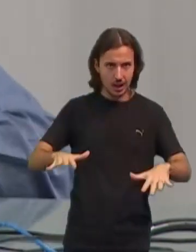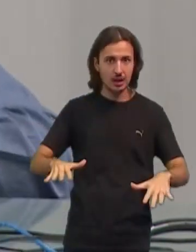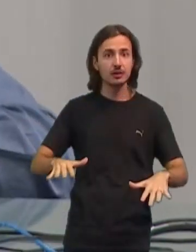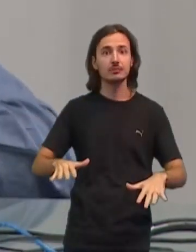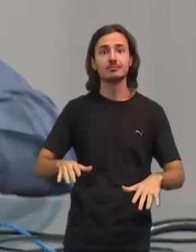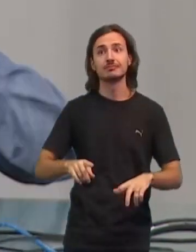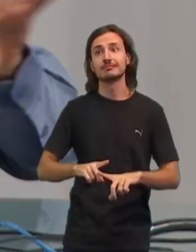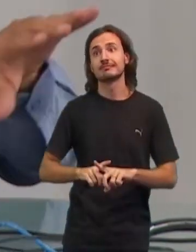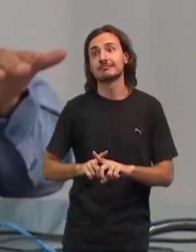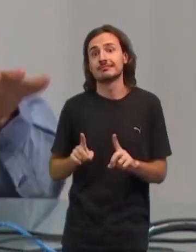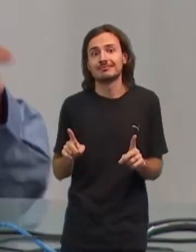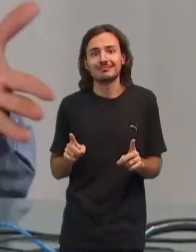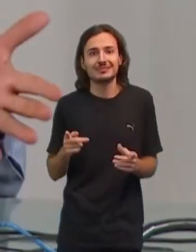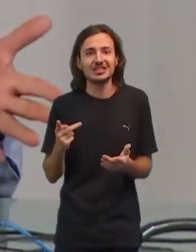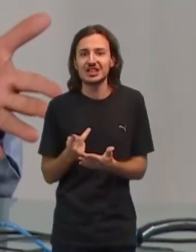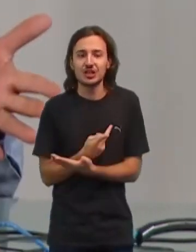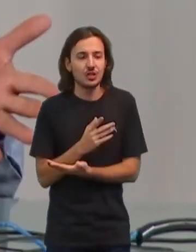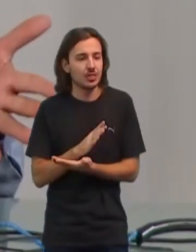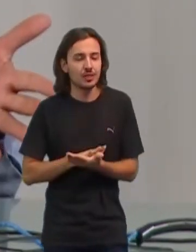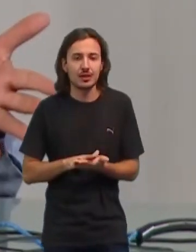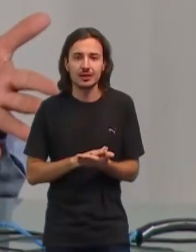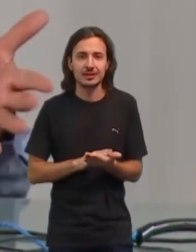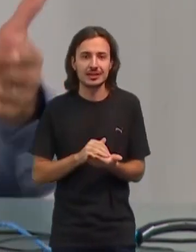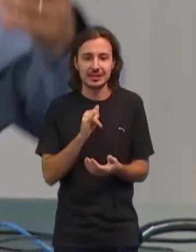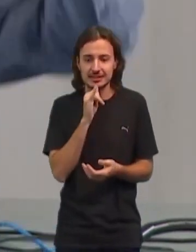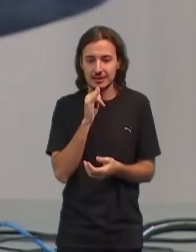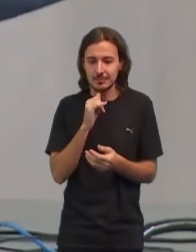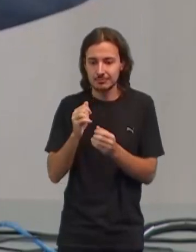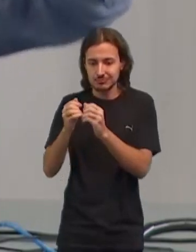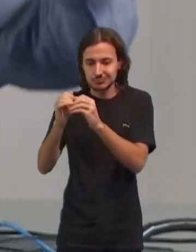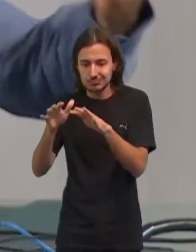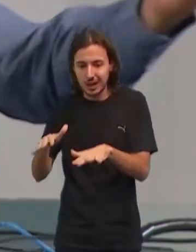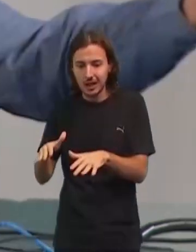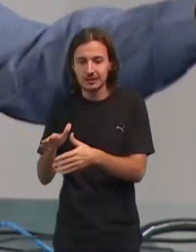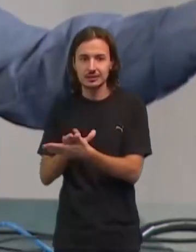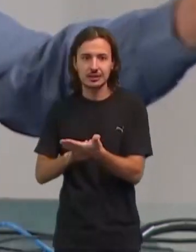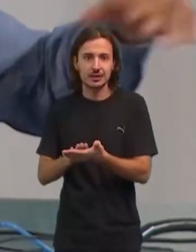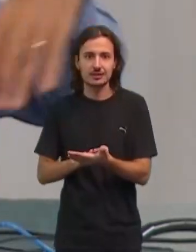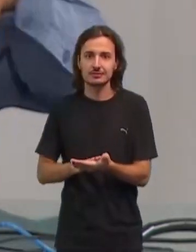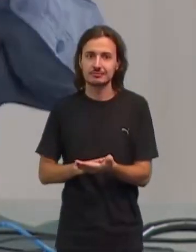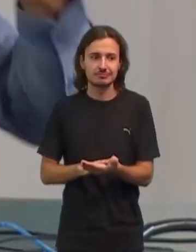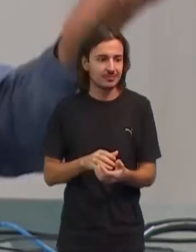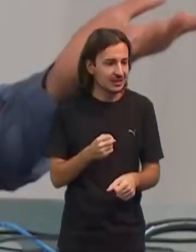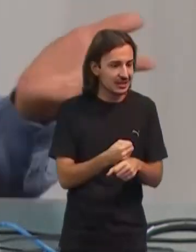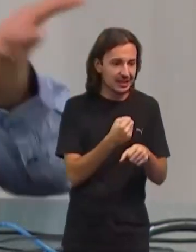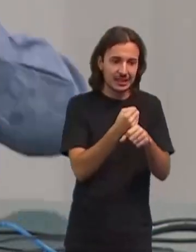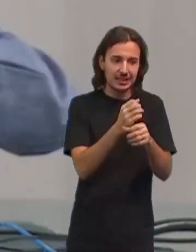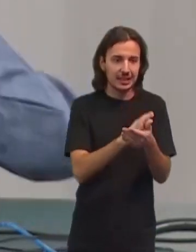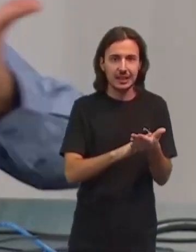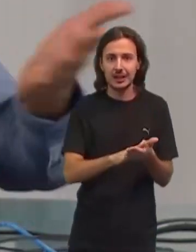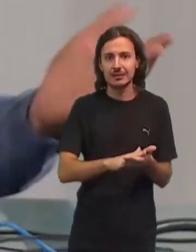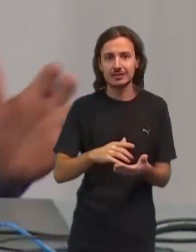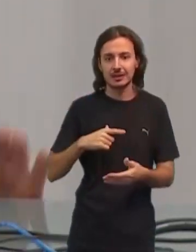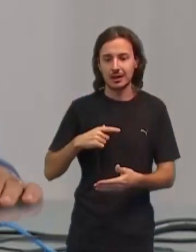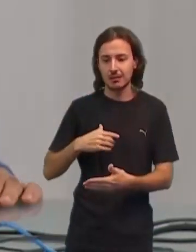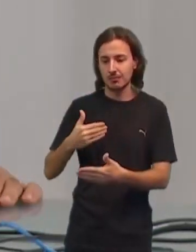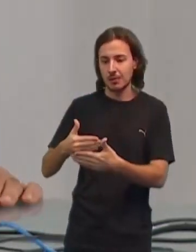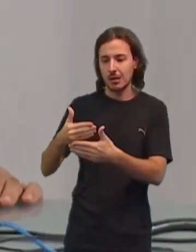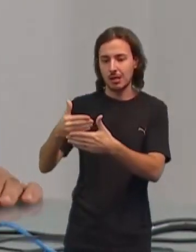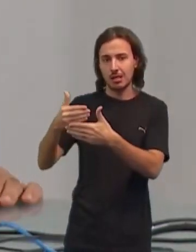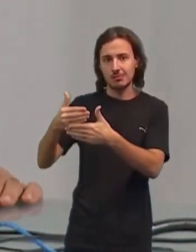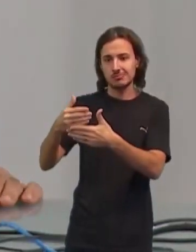não foi nem para cá, não foi para lá e nem vai restaurar. Ali tem algumas paredes totalmente descaracterizadas daquilo que era a proposta